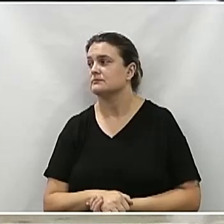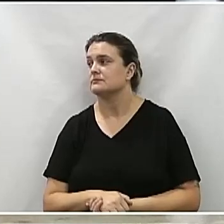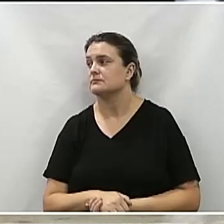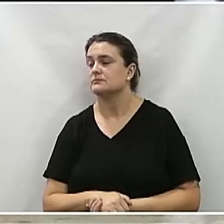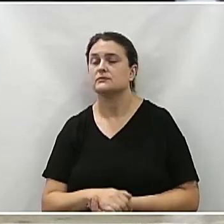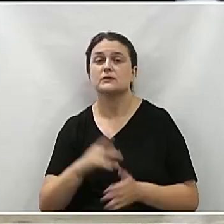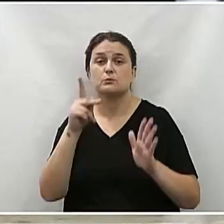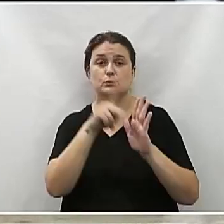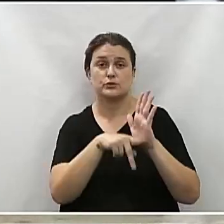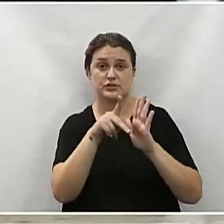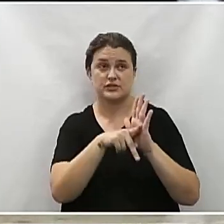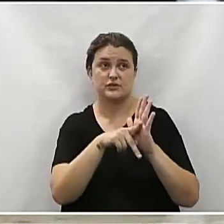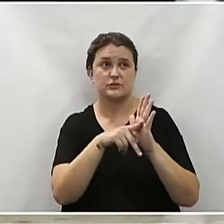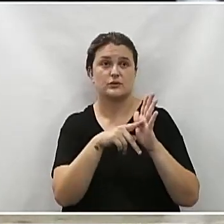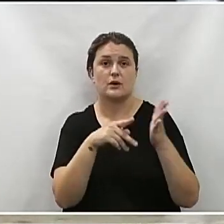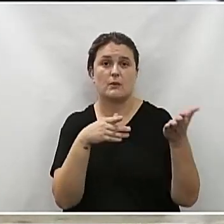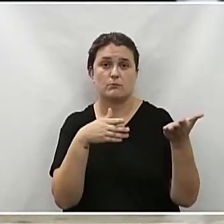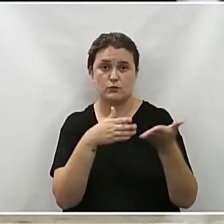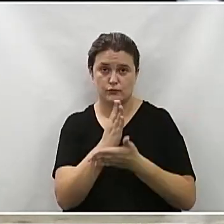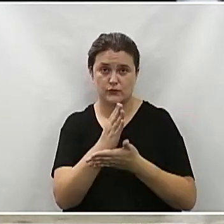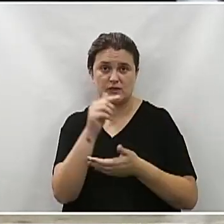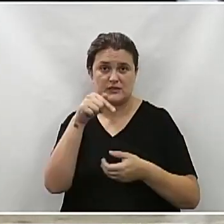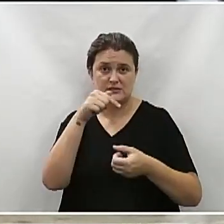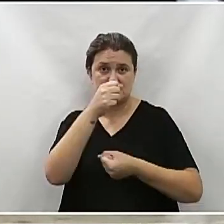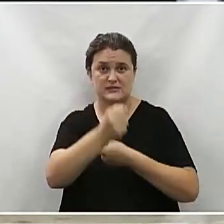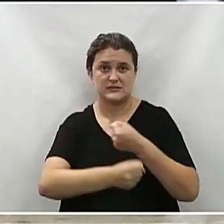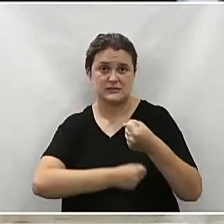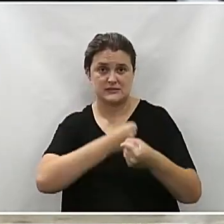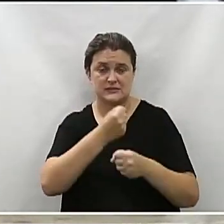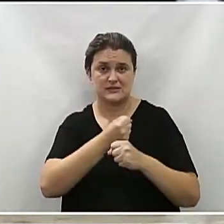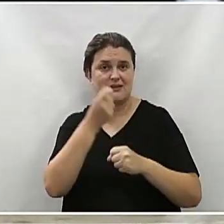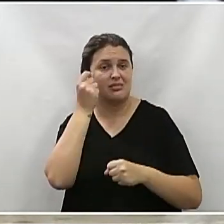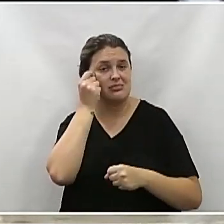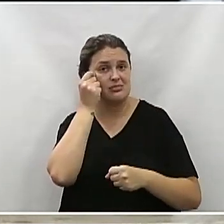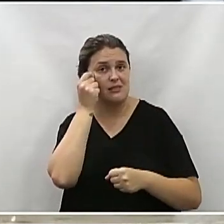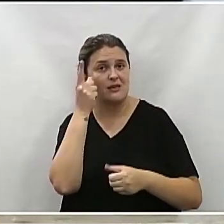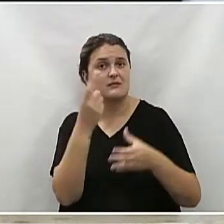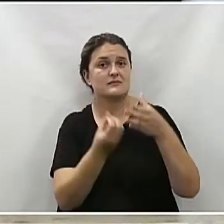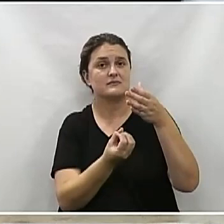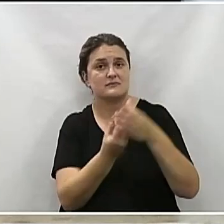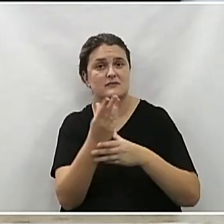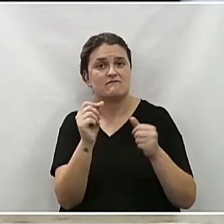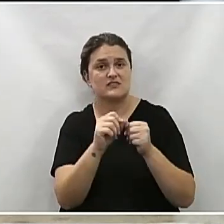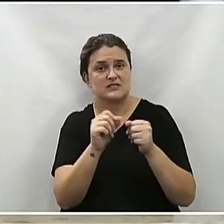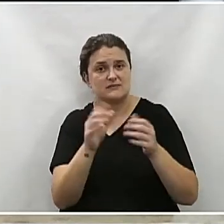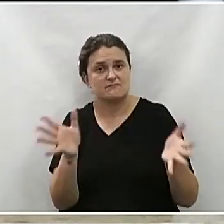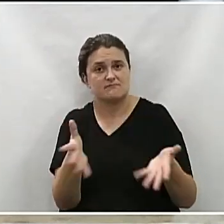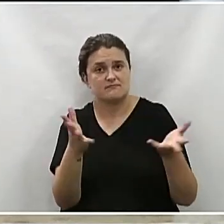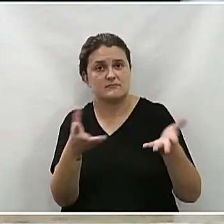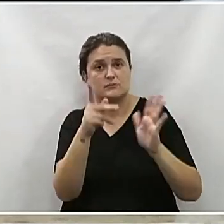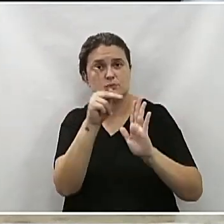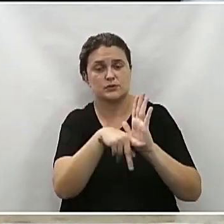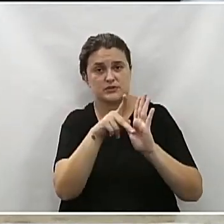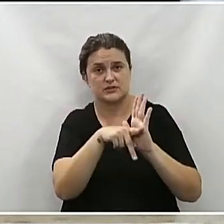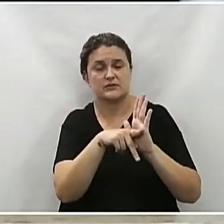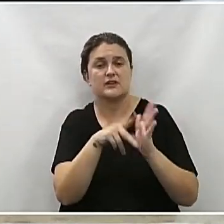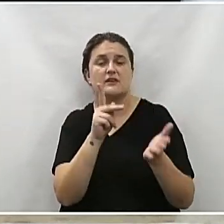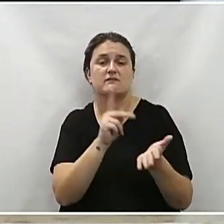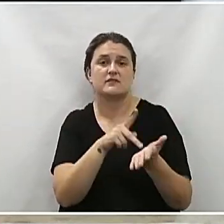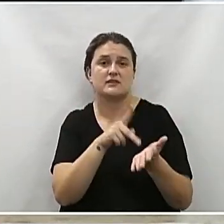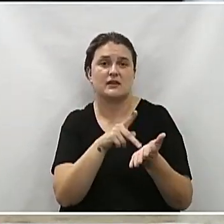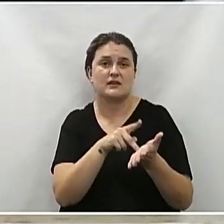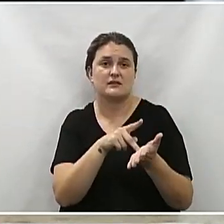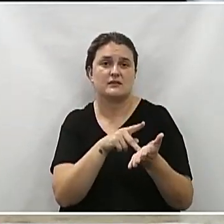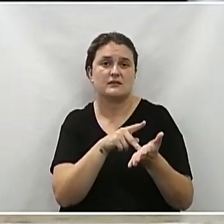projeto esse sancionado esse ano com a ideia de criar fazer o incentivo desse programa e realmente